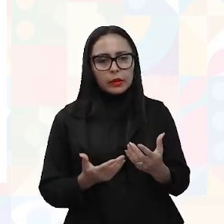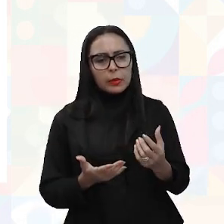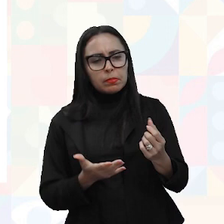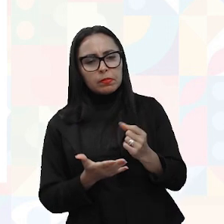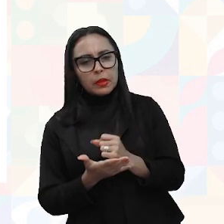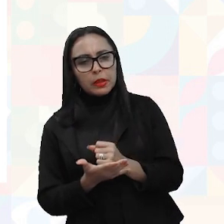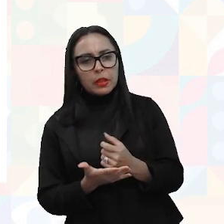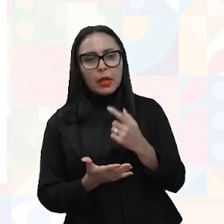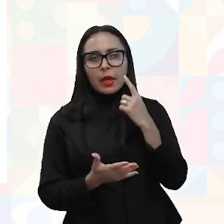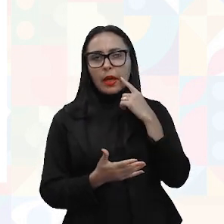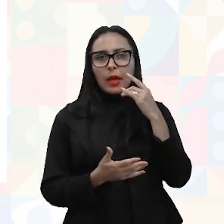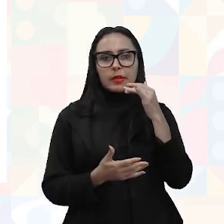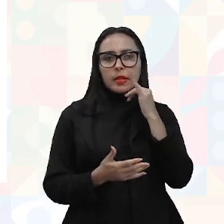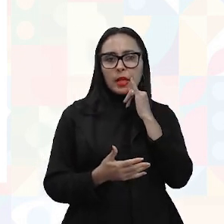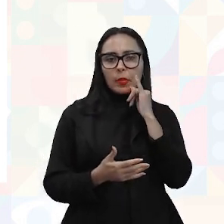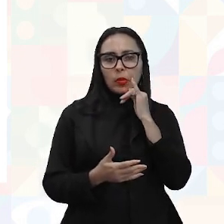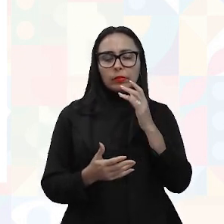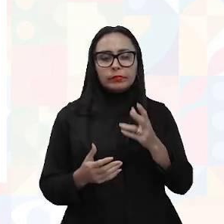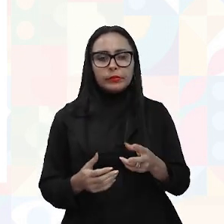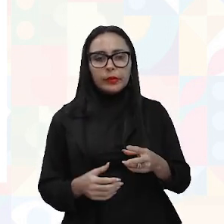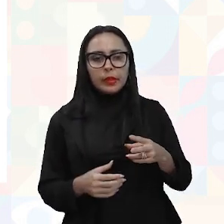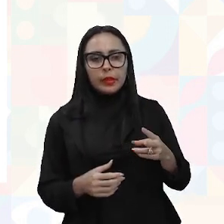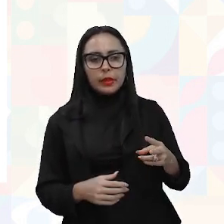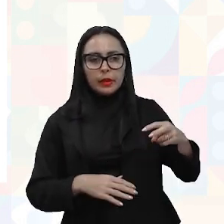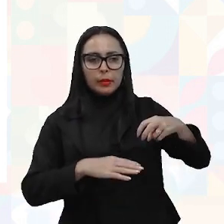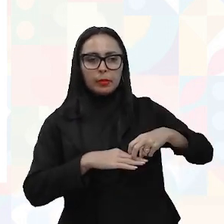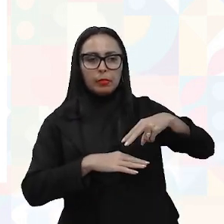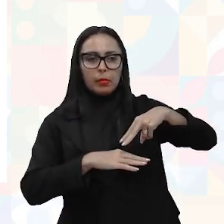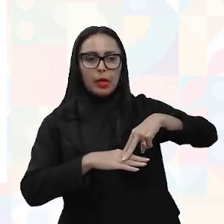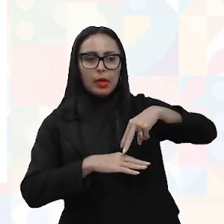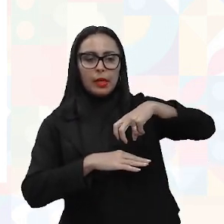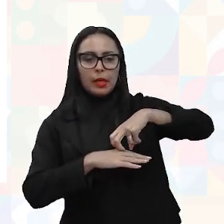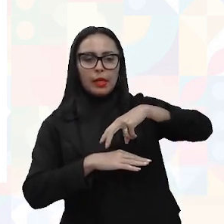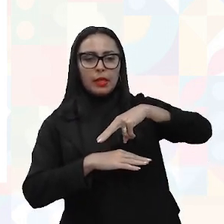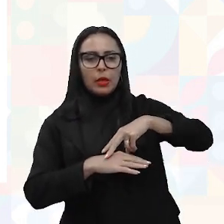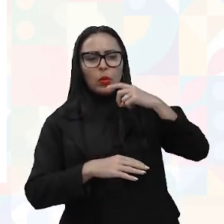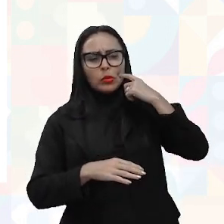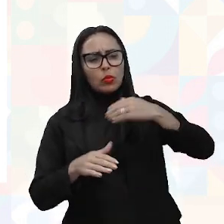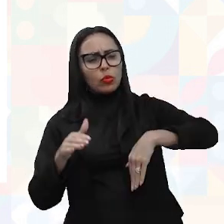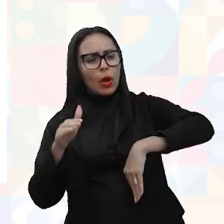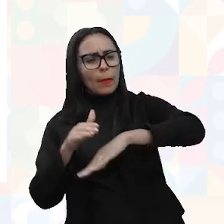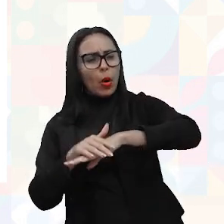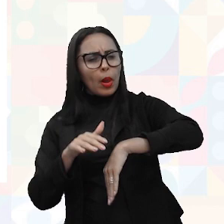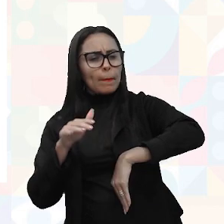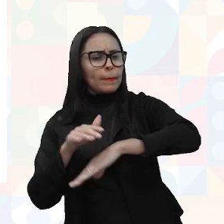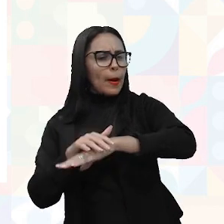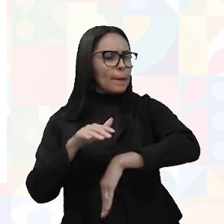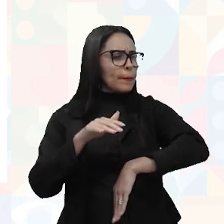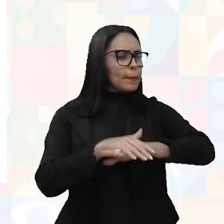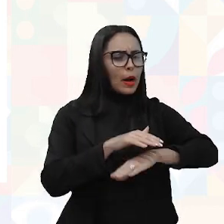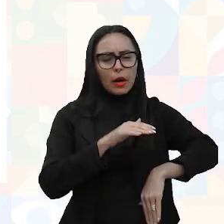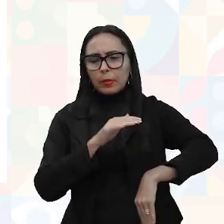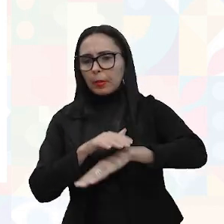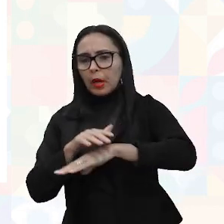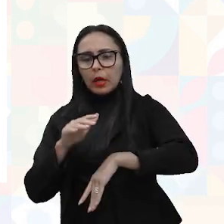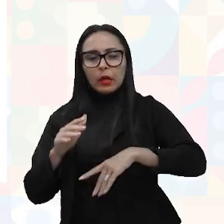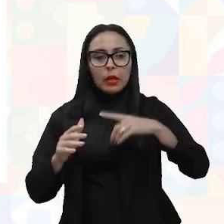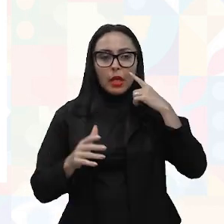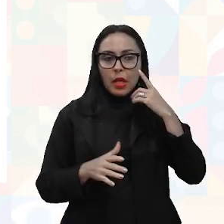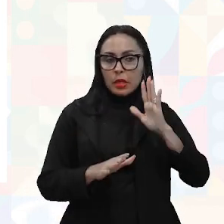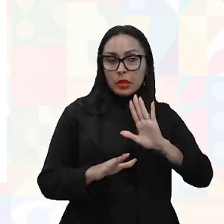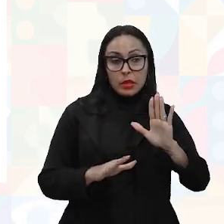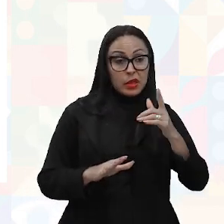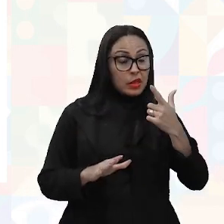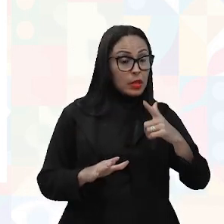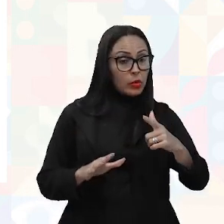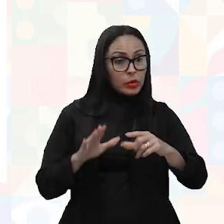brincar de amarelinha não, que amarelinha pressupõe uma certa regra. Brincar de jogar bola. Jogo a bola e chuto para qualquer lugar, não é necessariamente uma regra. A partir do